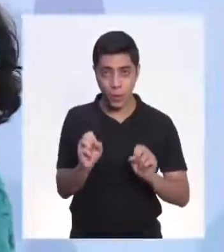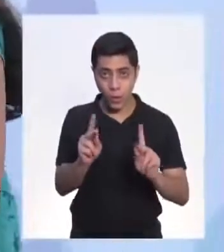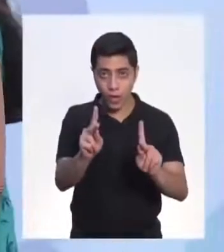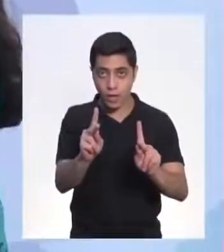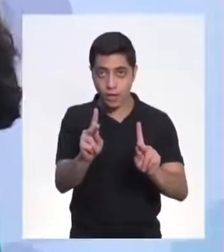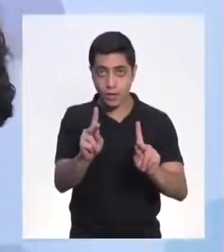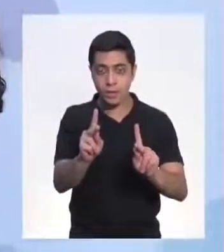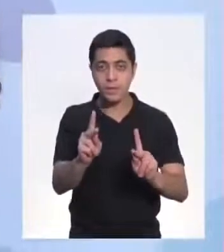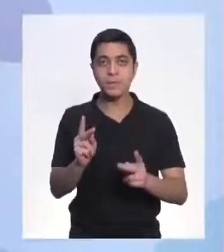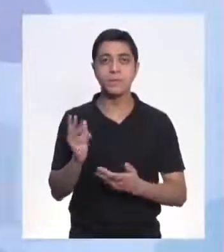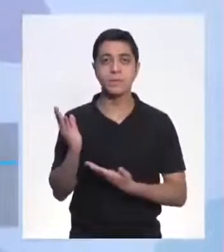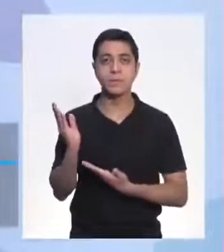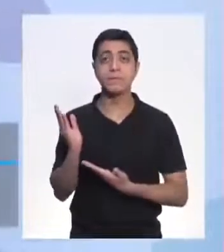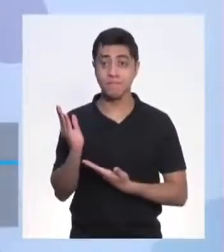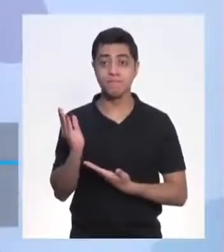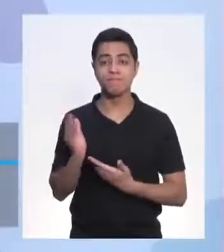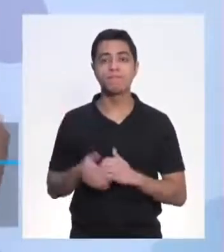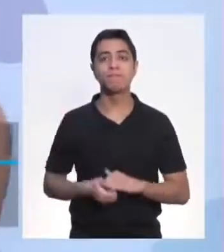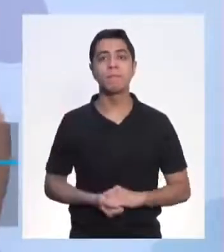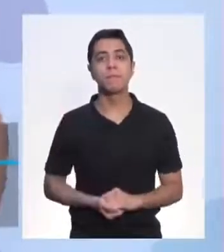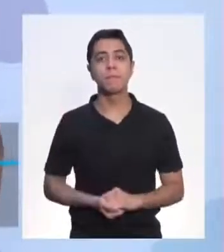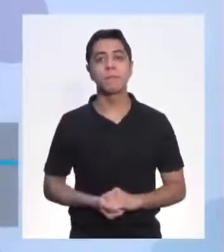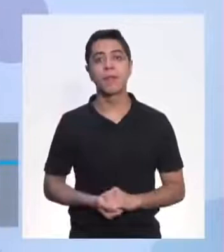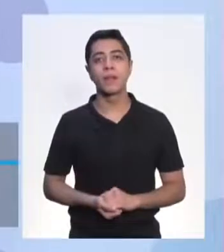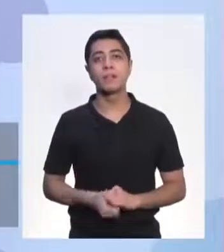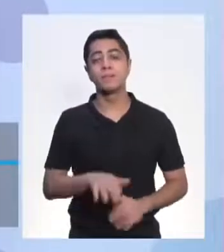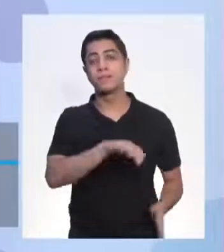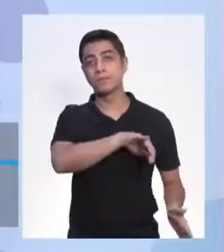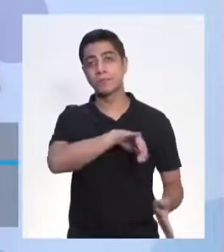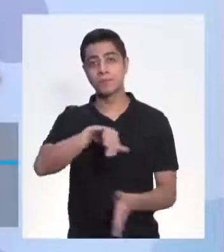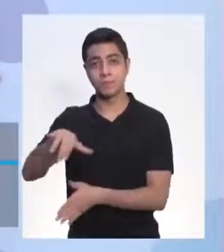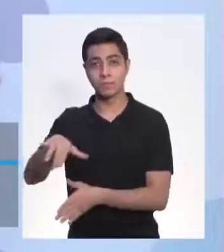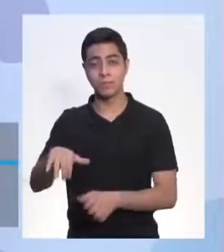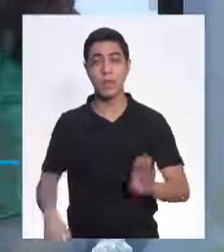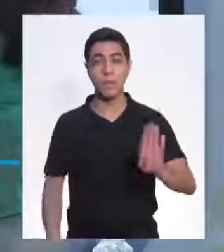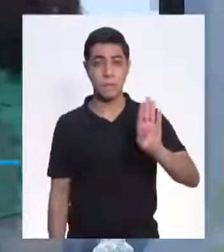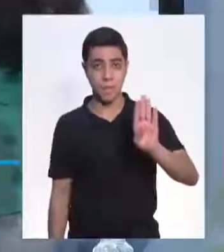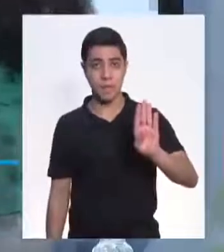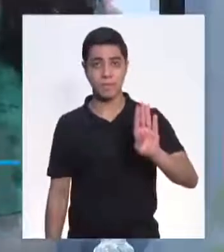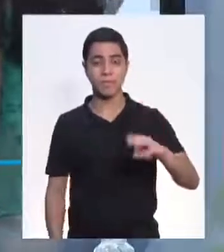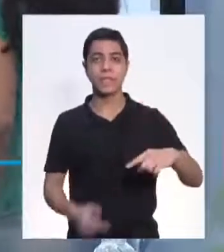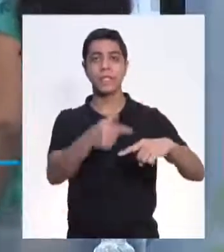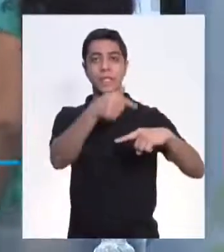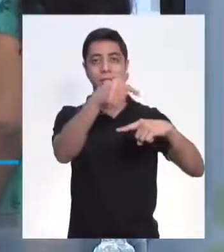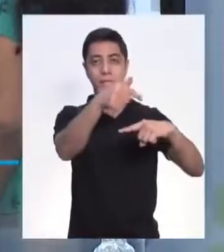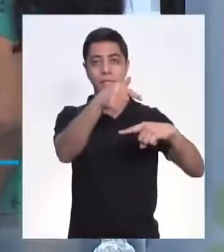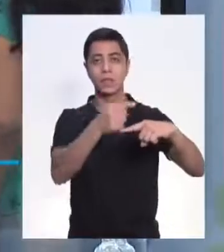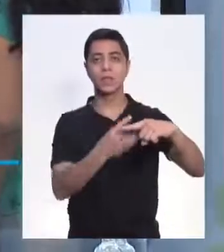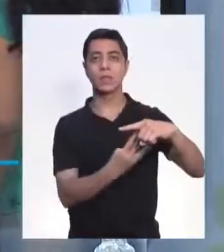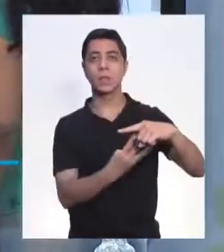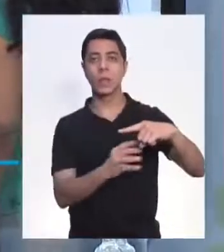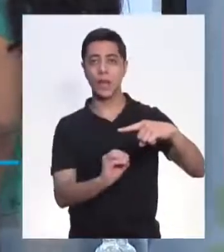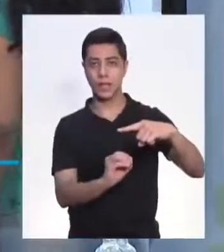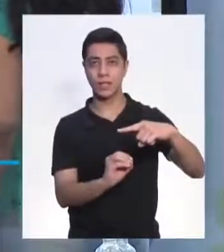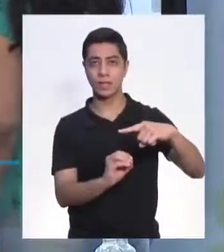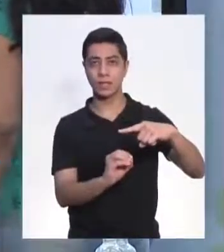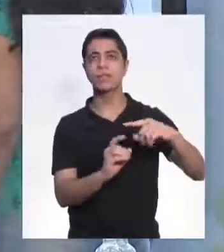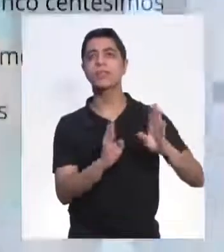bem. A letra B, 7/40 avos. Vou fazer a continha aqui neste